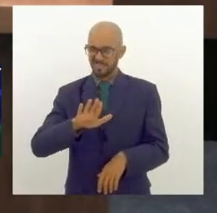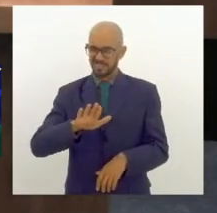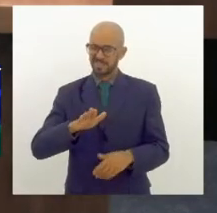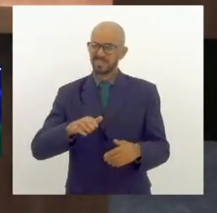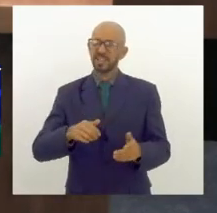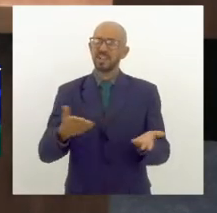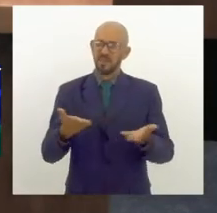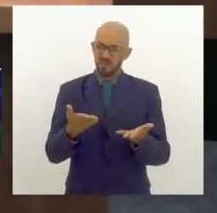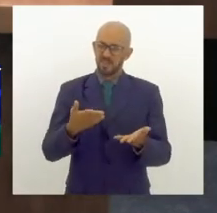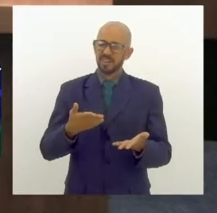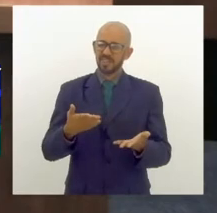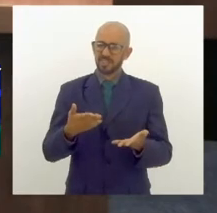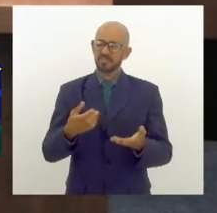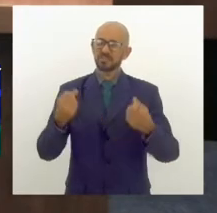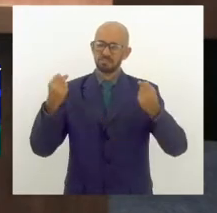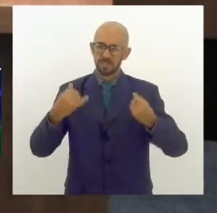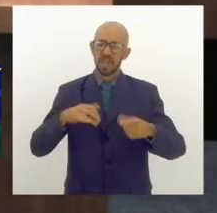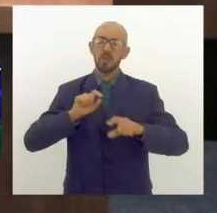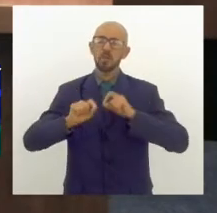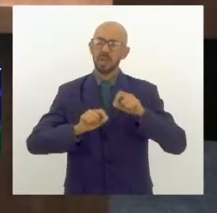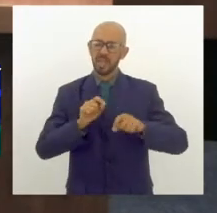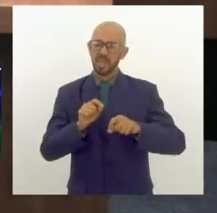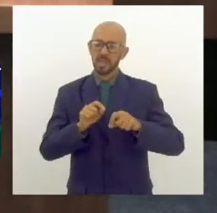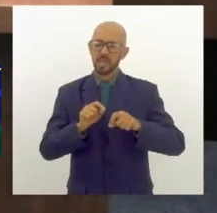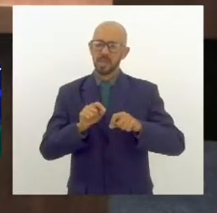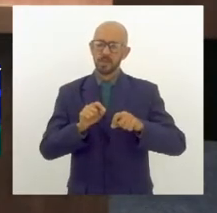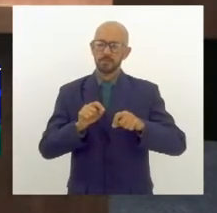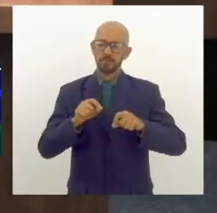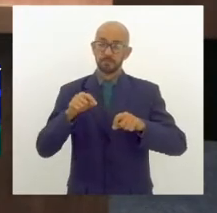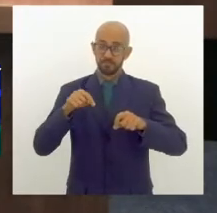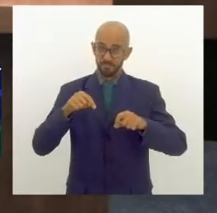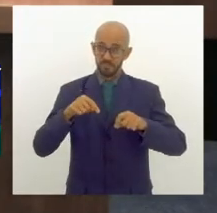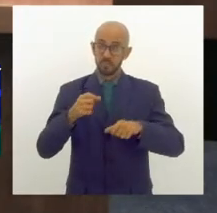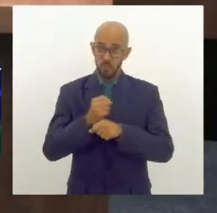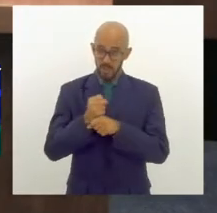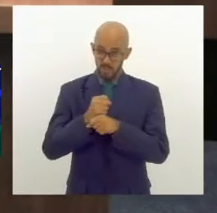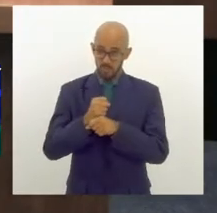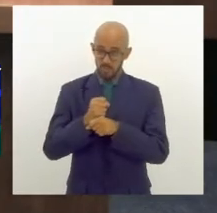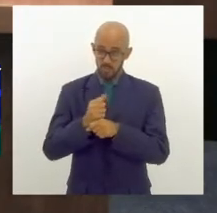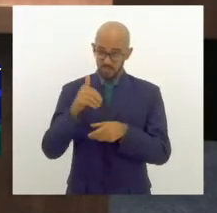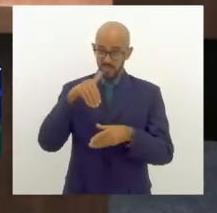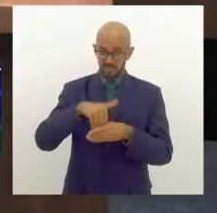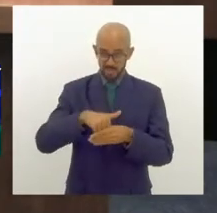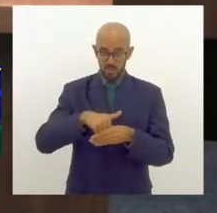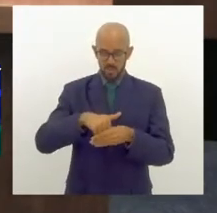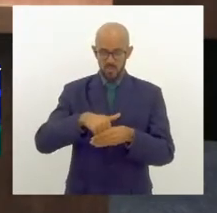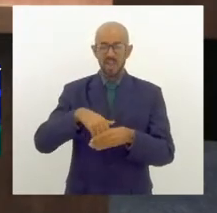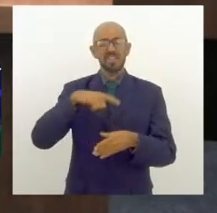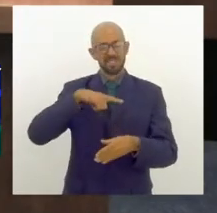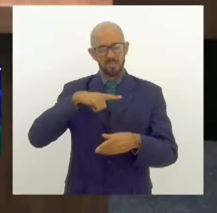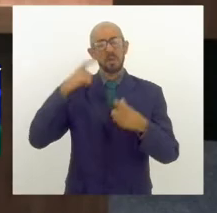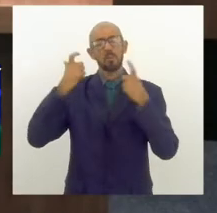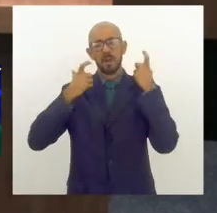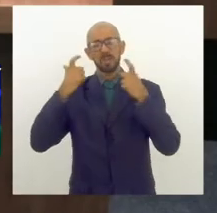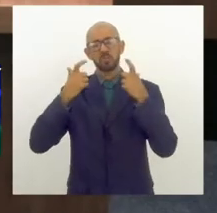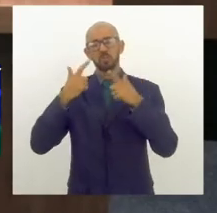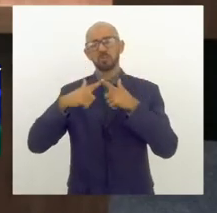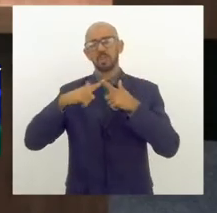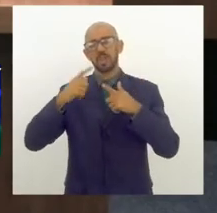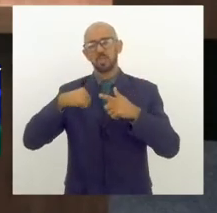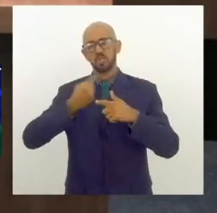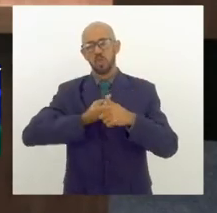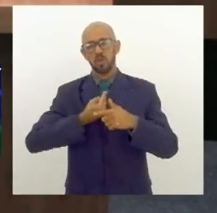para vocês, estão preocupados agora no ano eleitoral porque nós, mulheres, somos